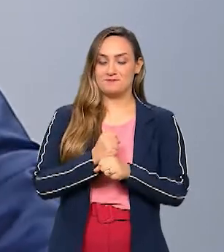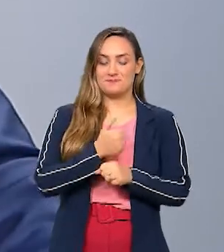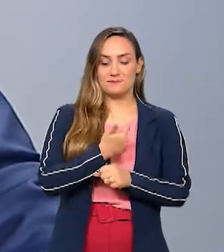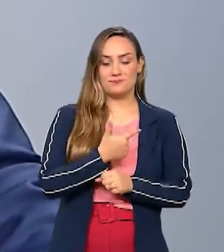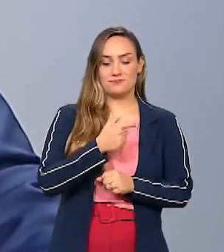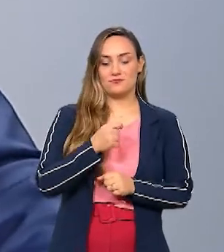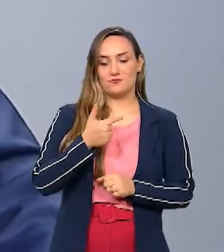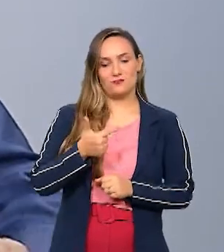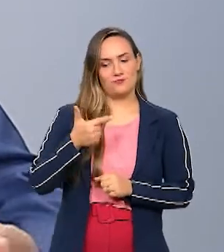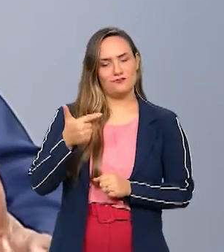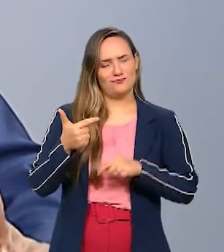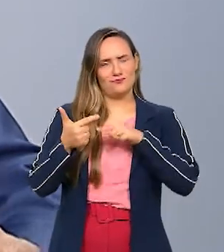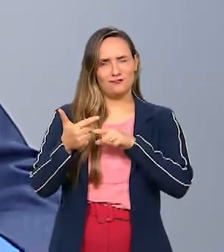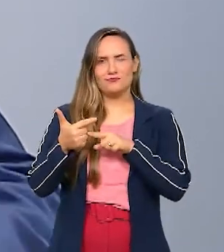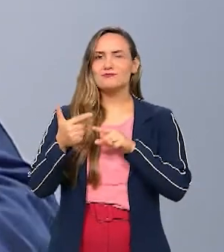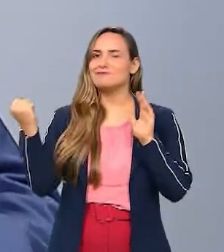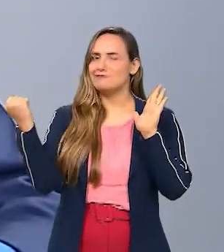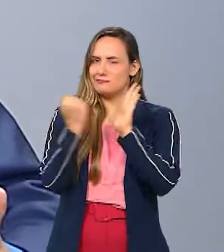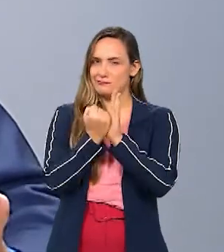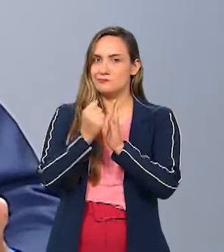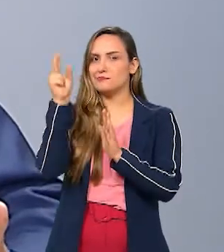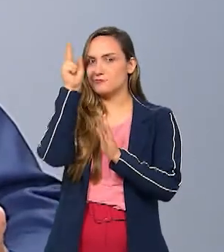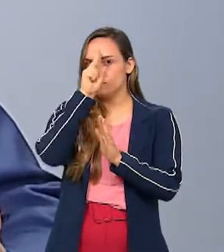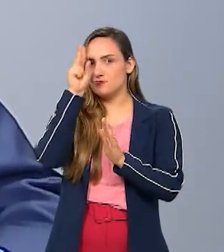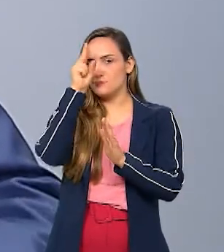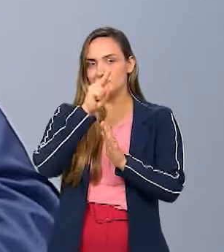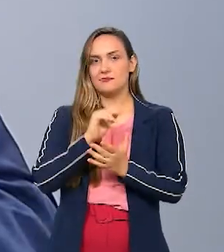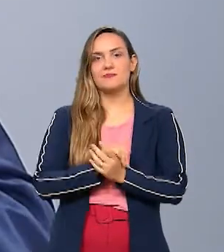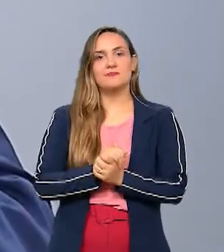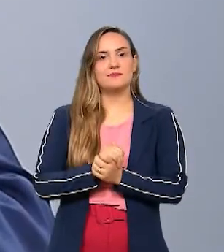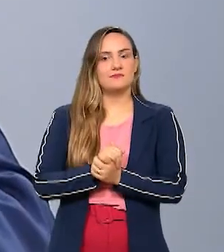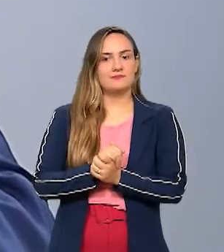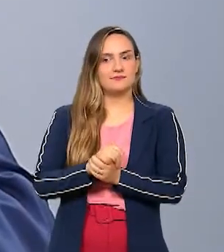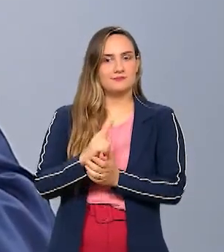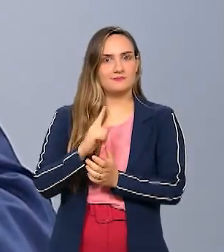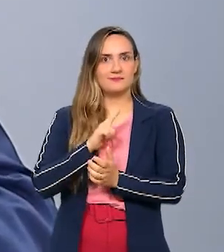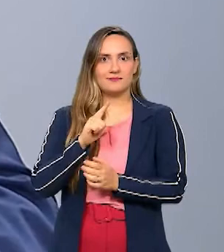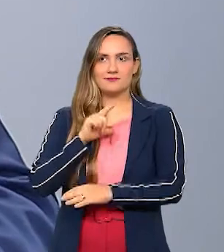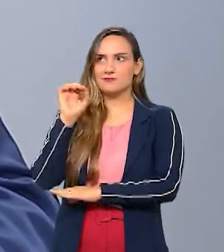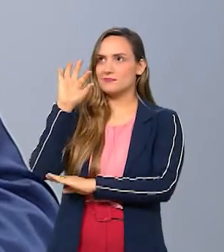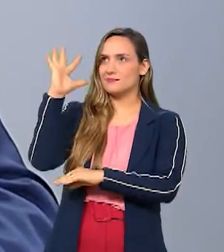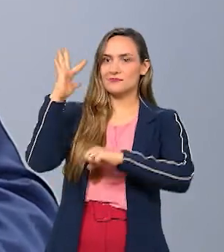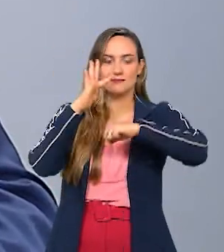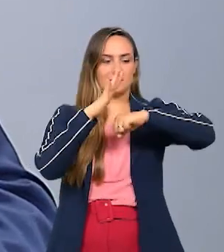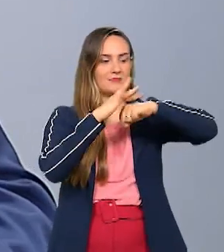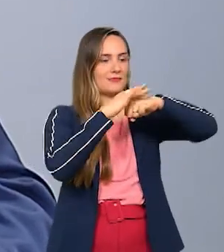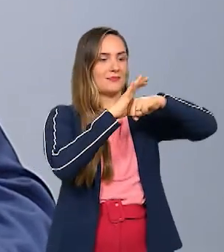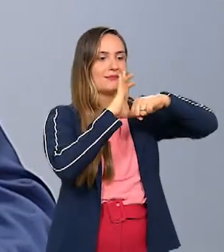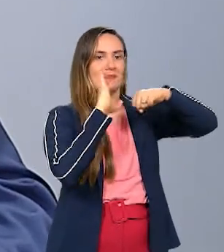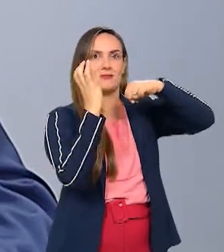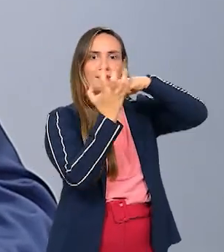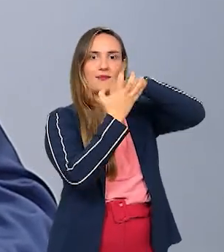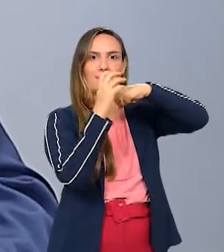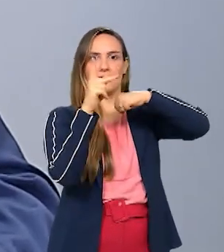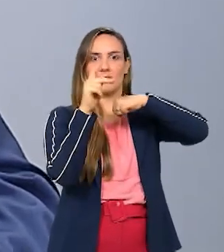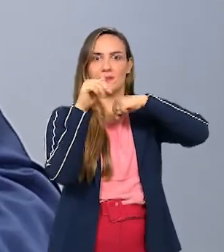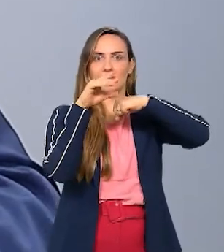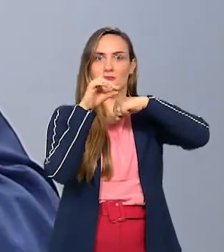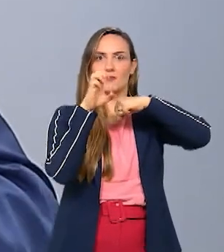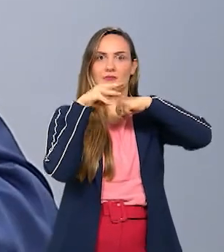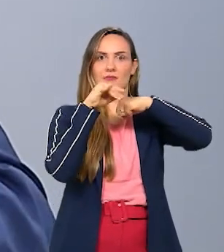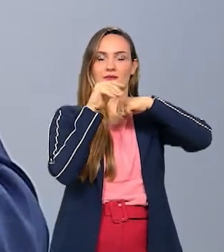Olha, o ano de 2022 é um ano muito marcante, né? Onde a gente vive assim, o drama da